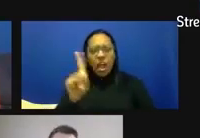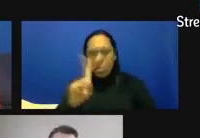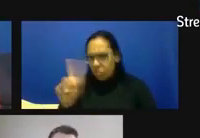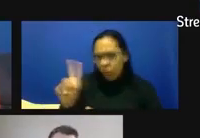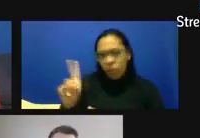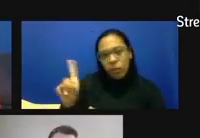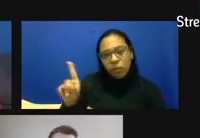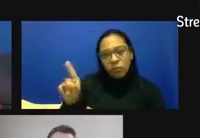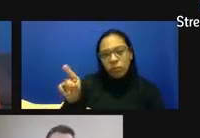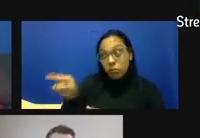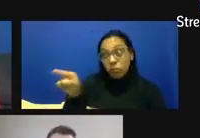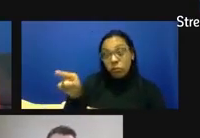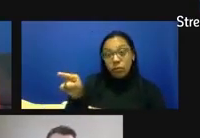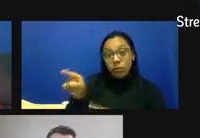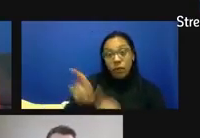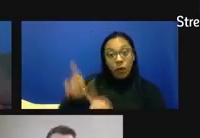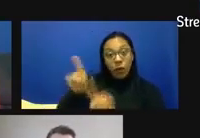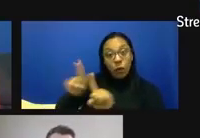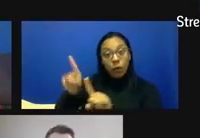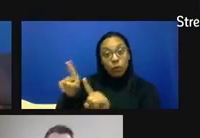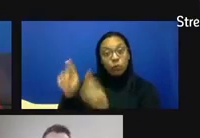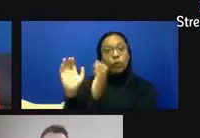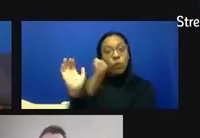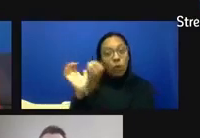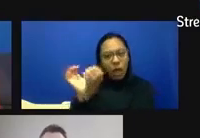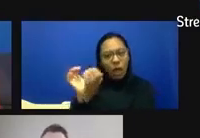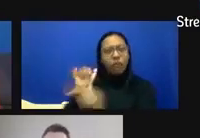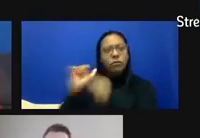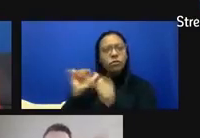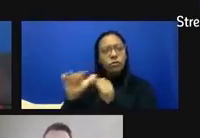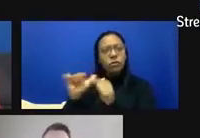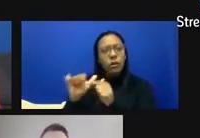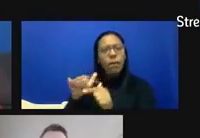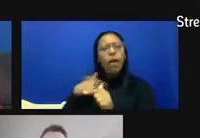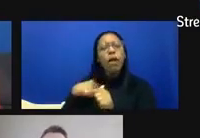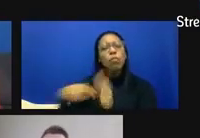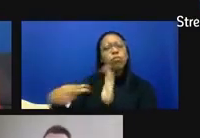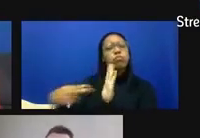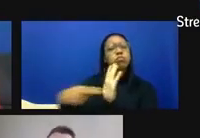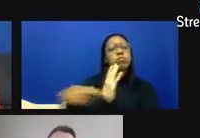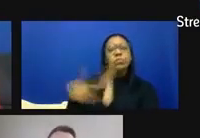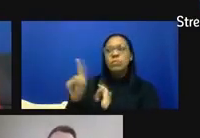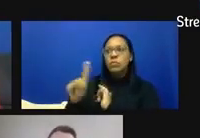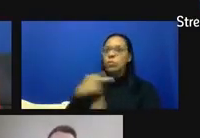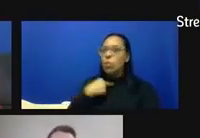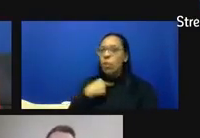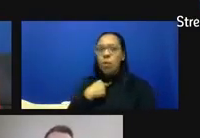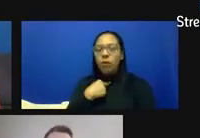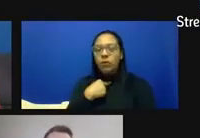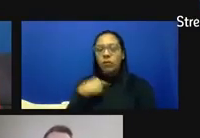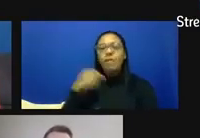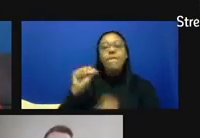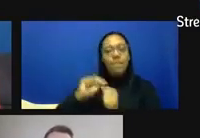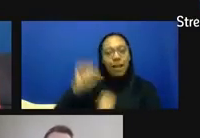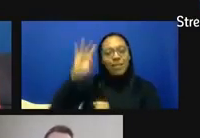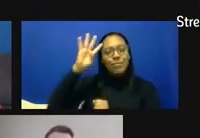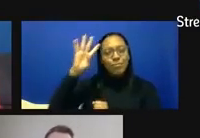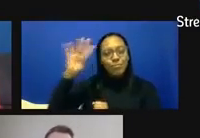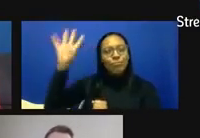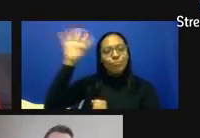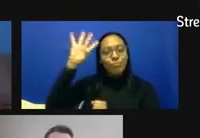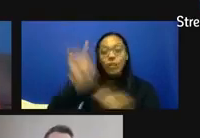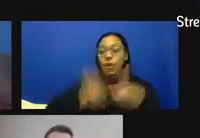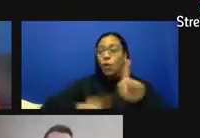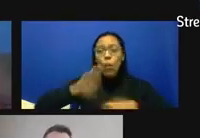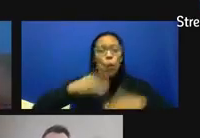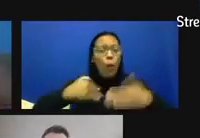for um outro juiz, colega de trabalho, eu vou chamar também a atenção. Isso causa uma reflexão. Isso pode ser feito também na mesa de bar, numa